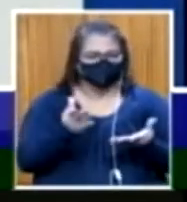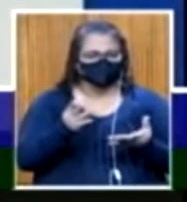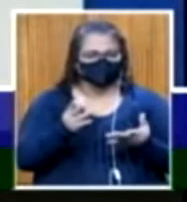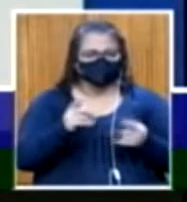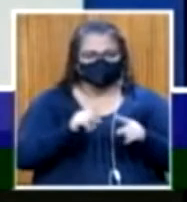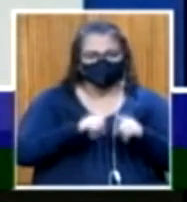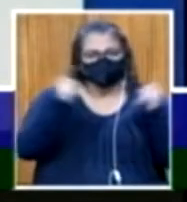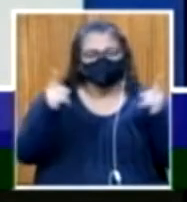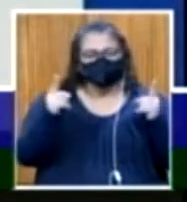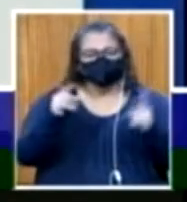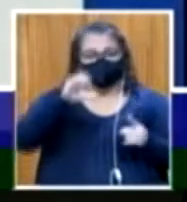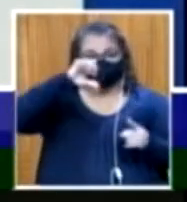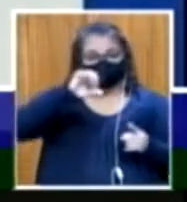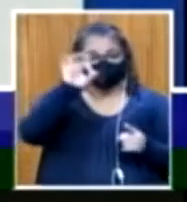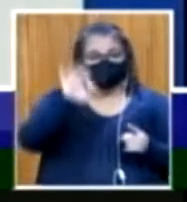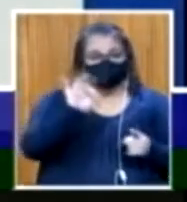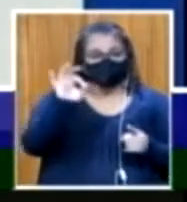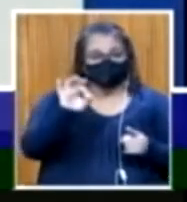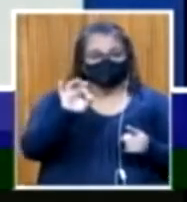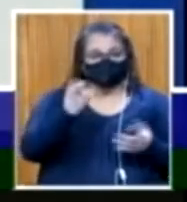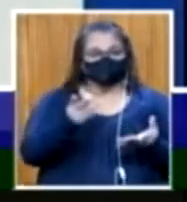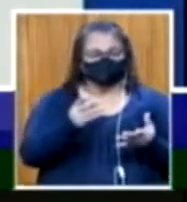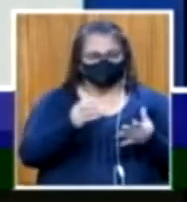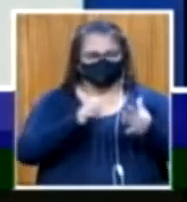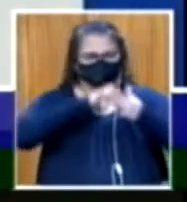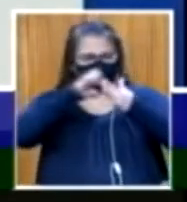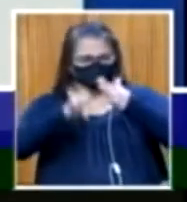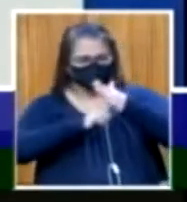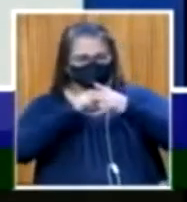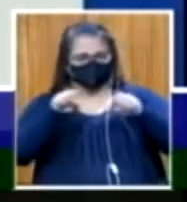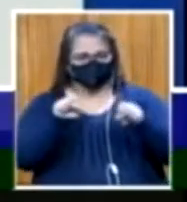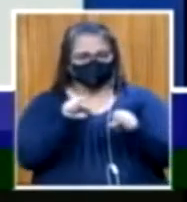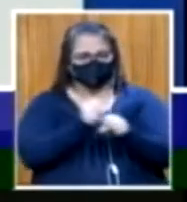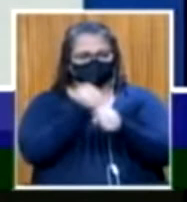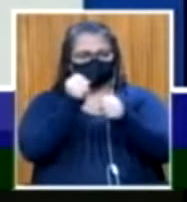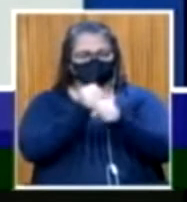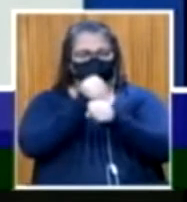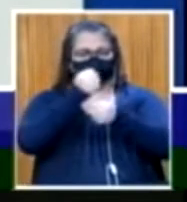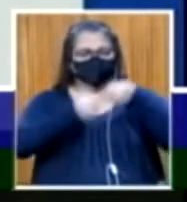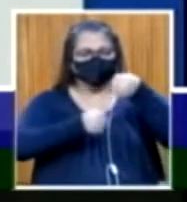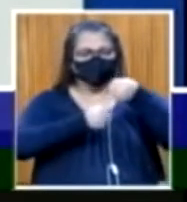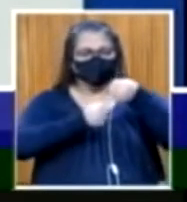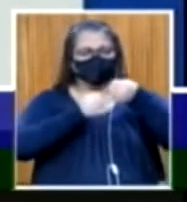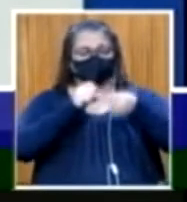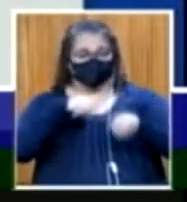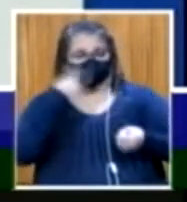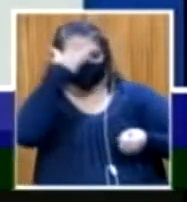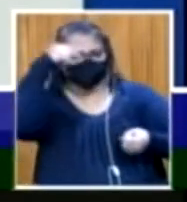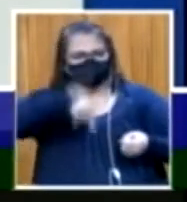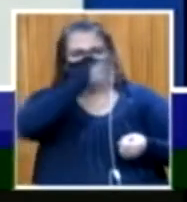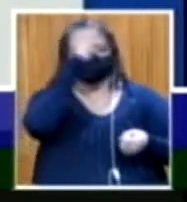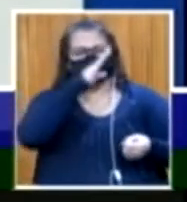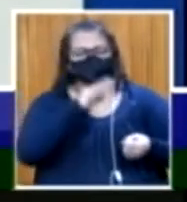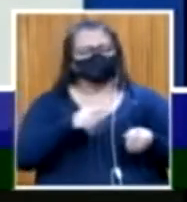mais 9% de um outro tributo chamado contribuição sobre lucro, ou seja, a pessoa jurídica no Brasil, ela é tributada em